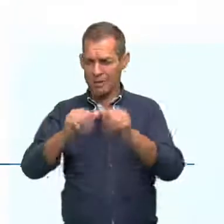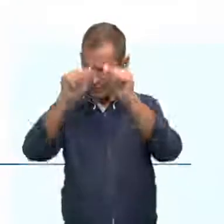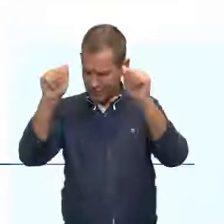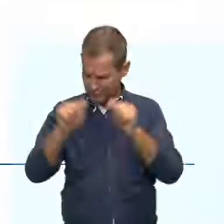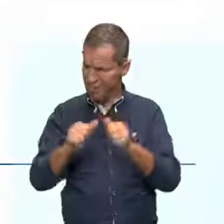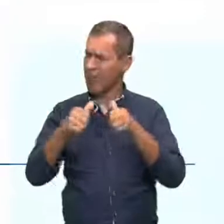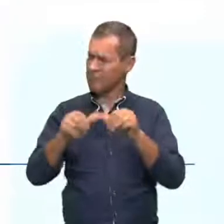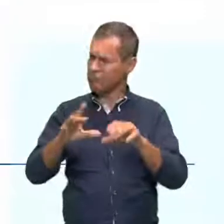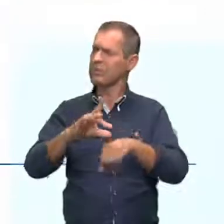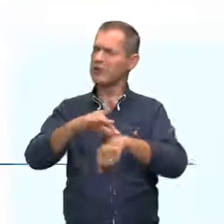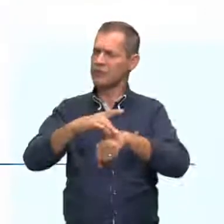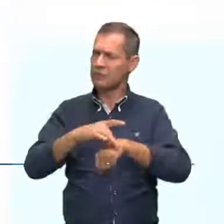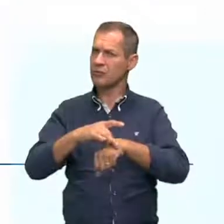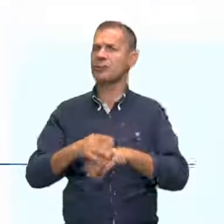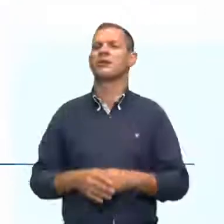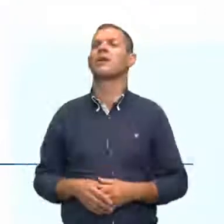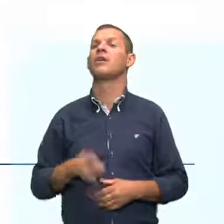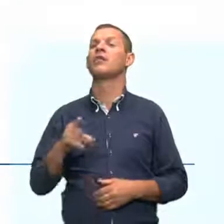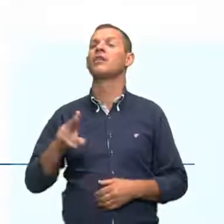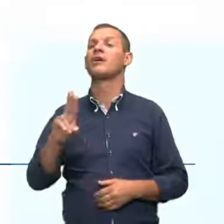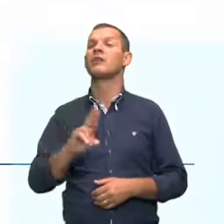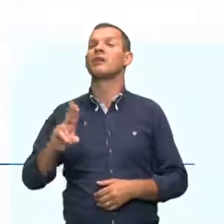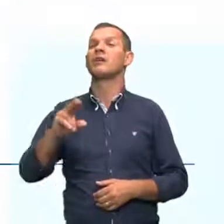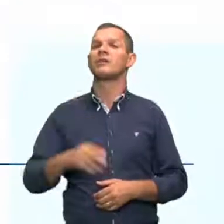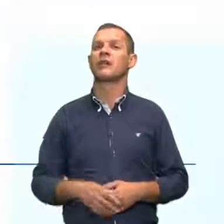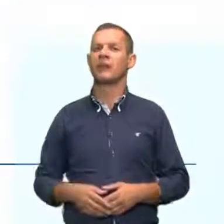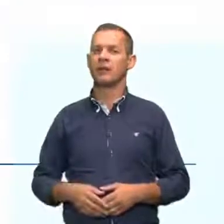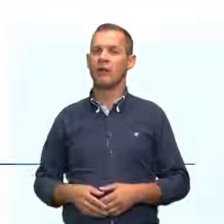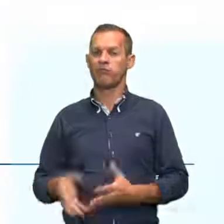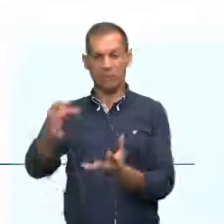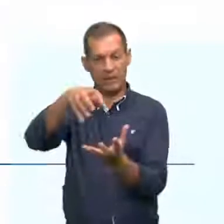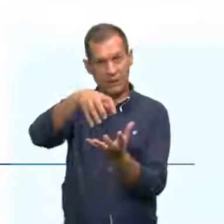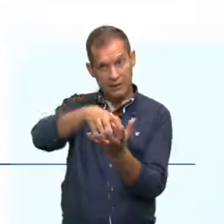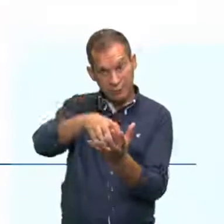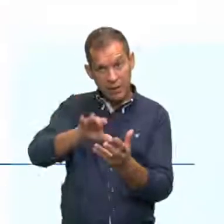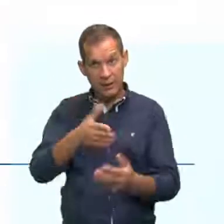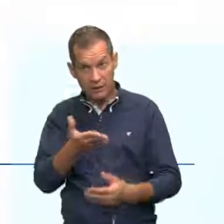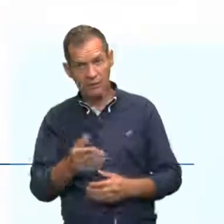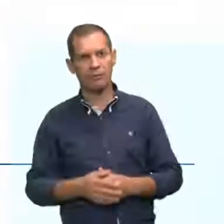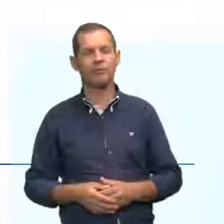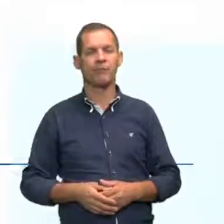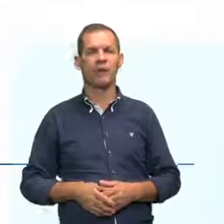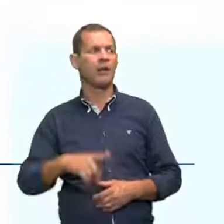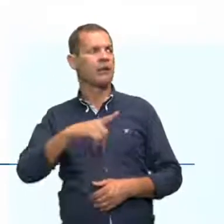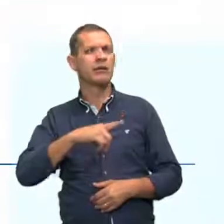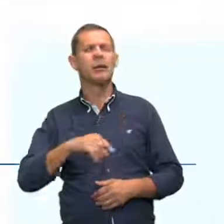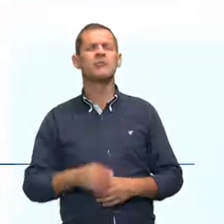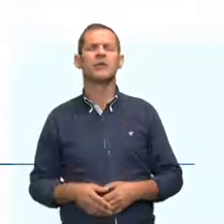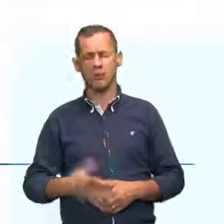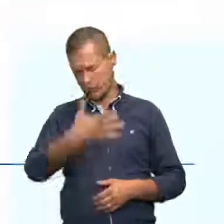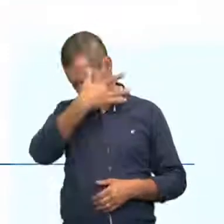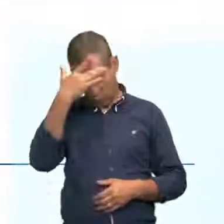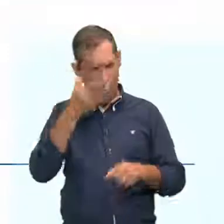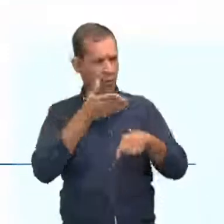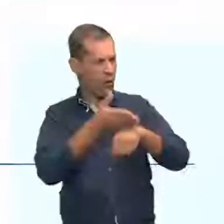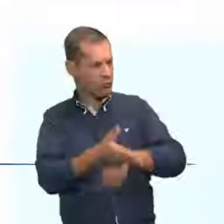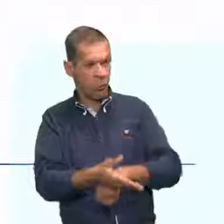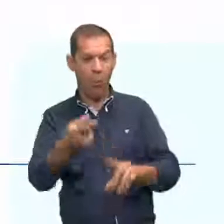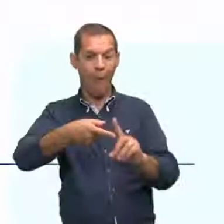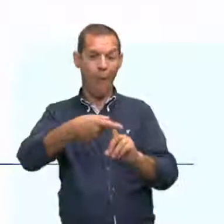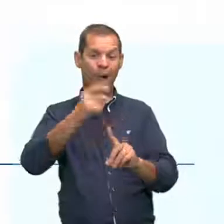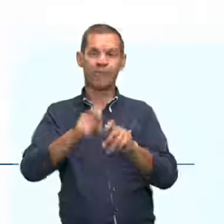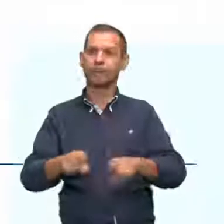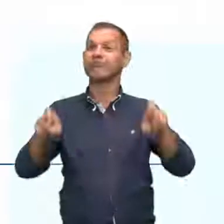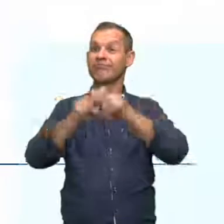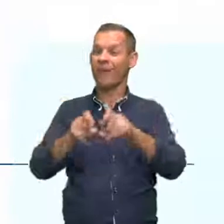imagens estejam seguras? Você vai aplicar a esteganografia. Então, digamos que se alguém entrar no computador,